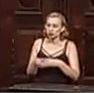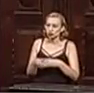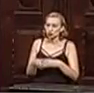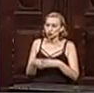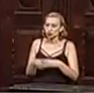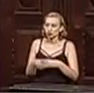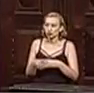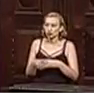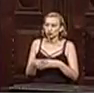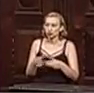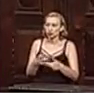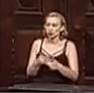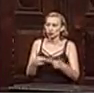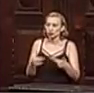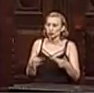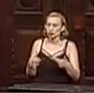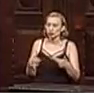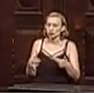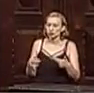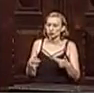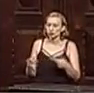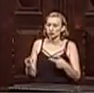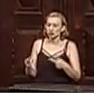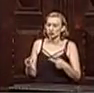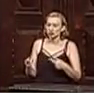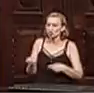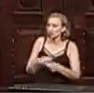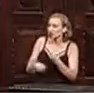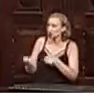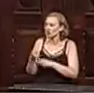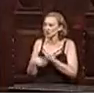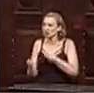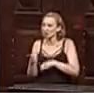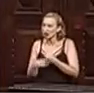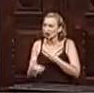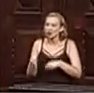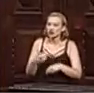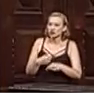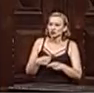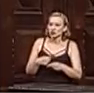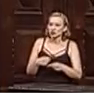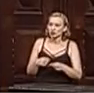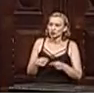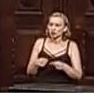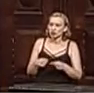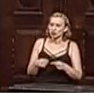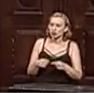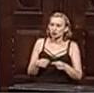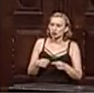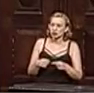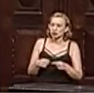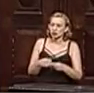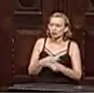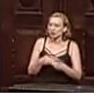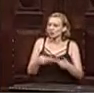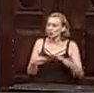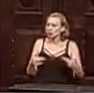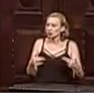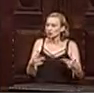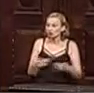sucedidas, de negociação, de engodo, de embromação, de pequenas